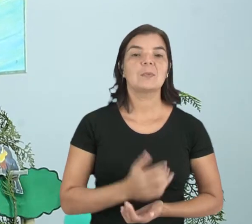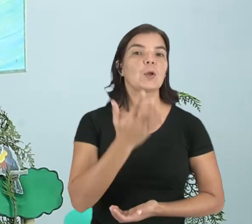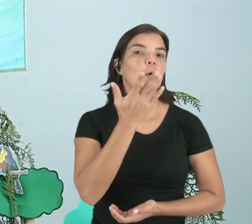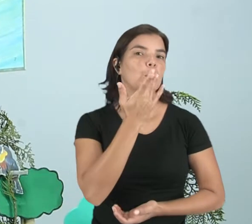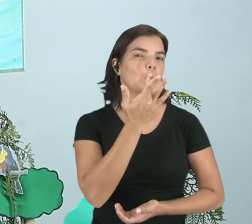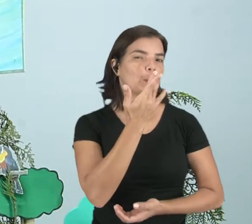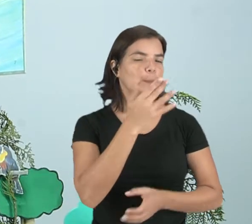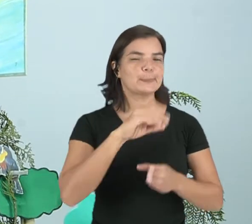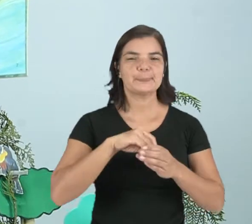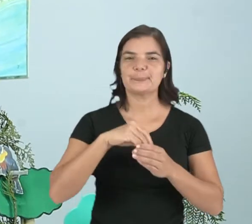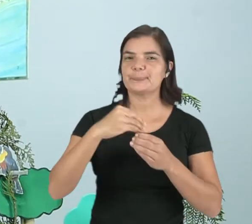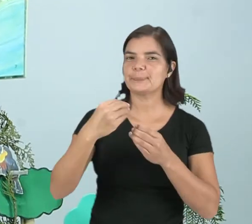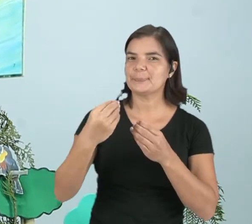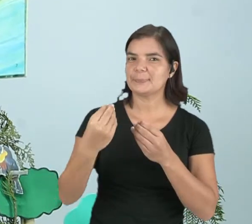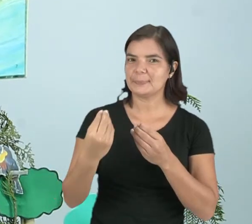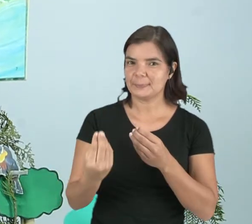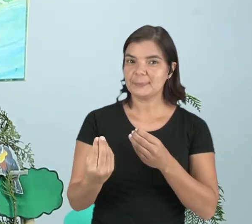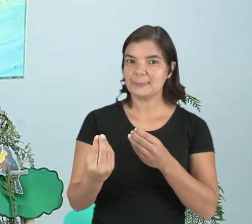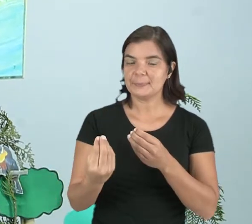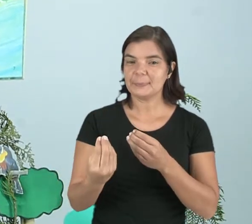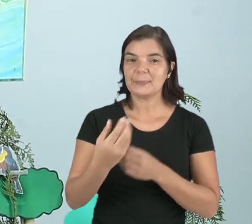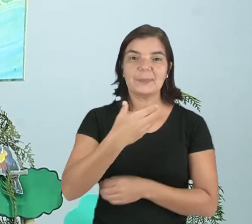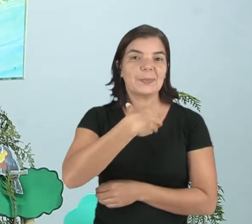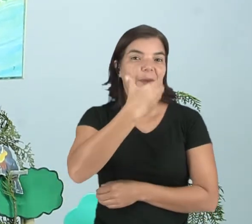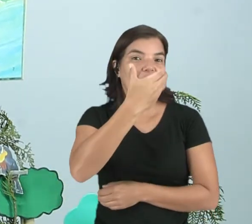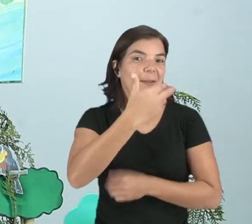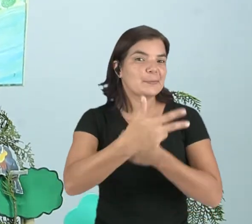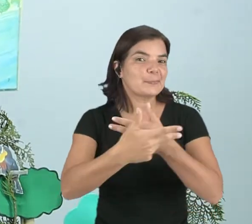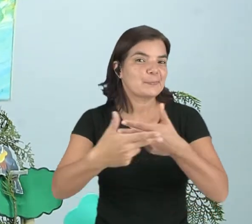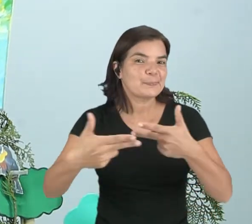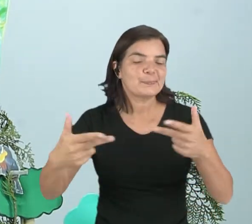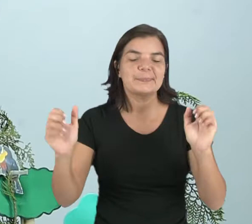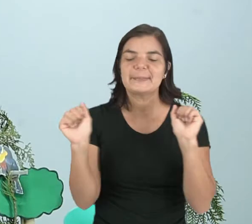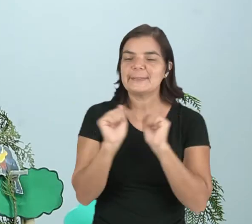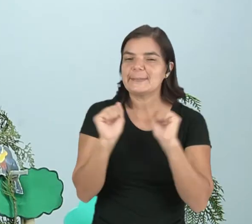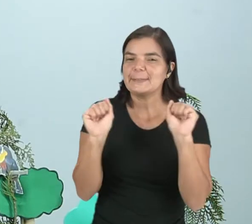Colorido por fora, as frutas adora.